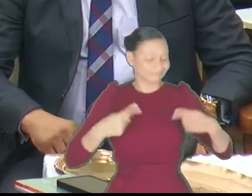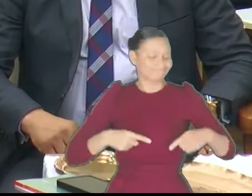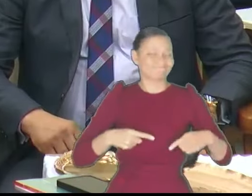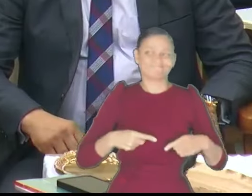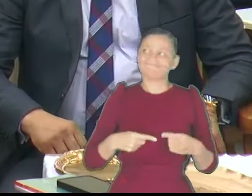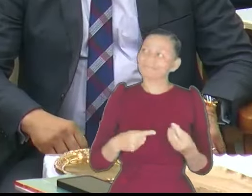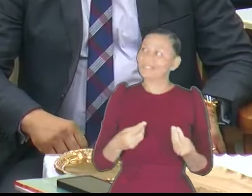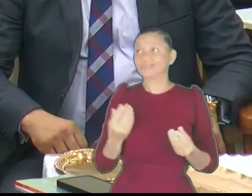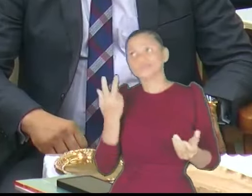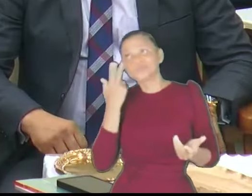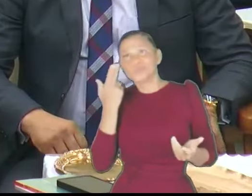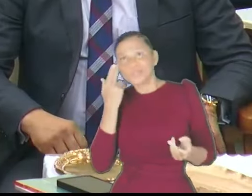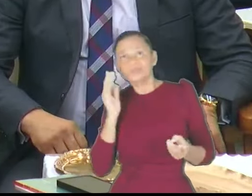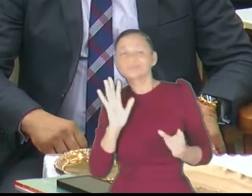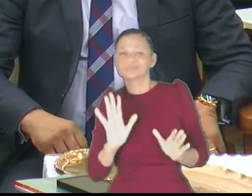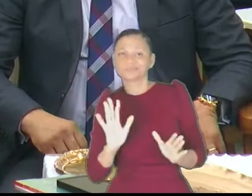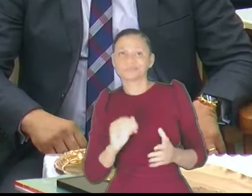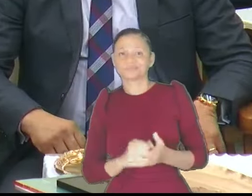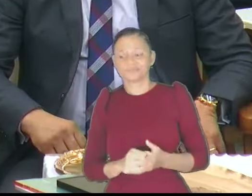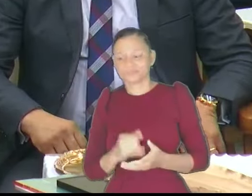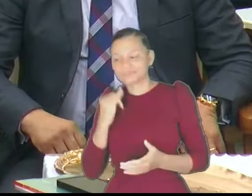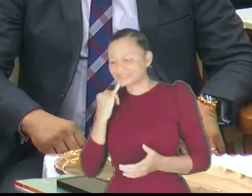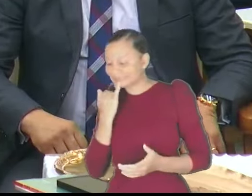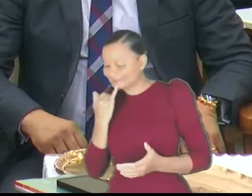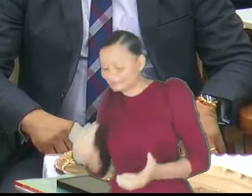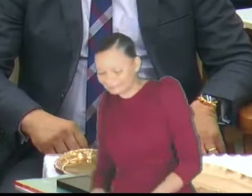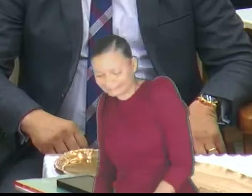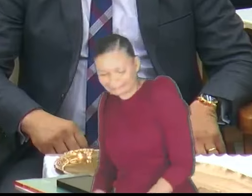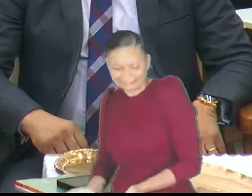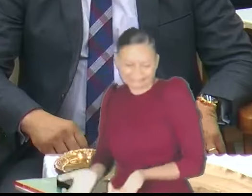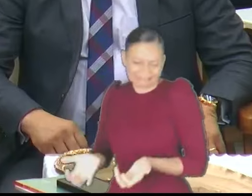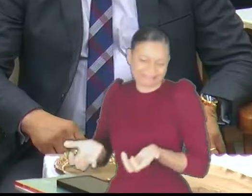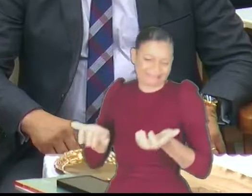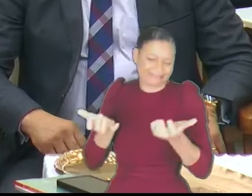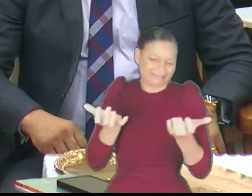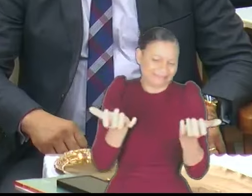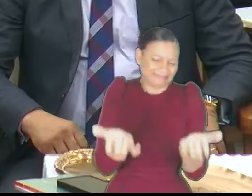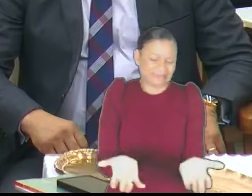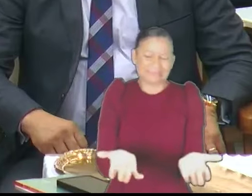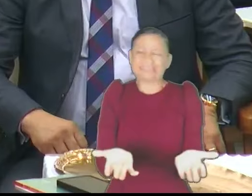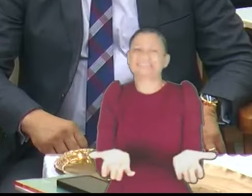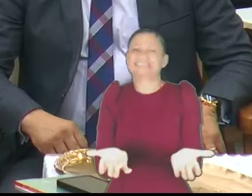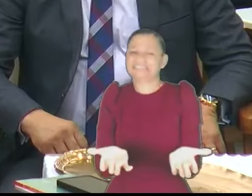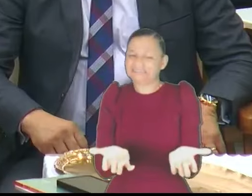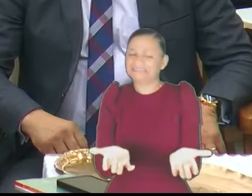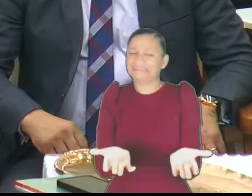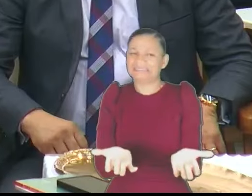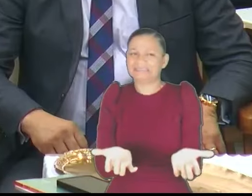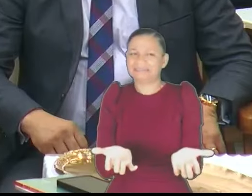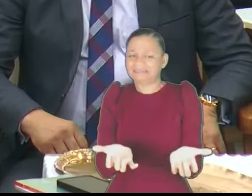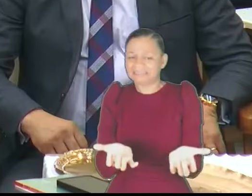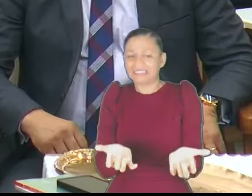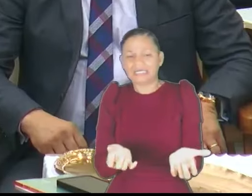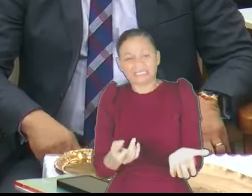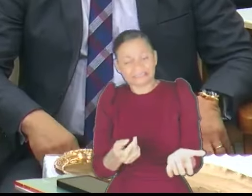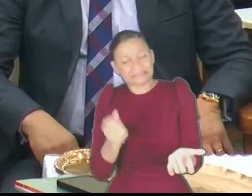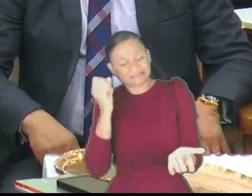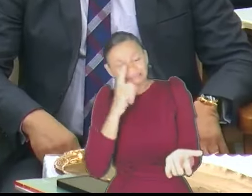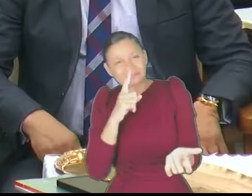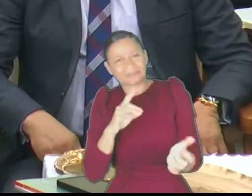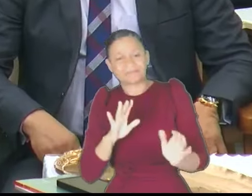tanto. Colocar Isaac sobre a lenha era um momento crucial, mas não era tanto. Mas, meu irmão,